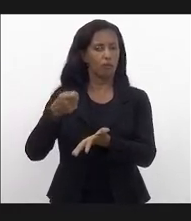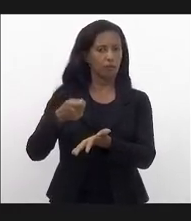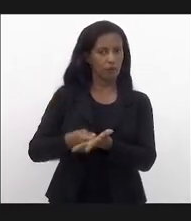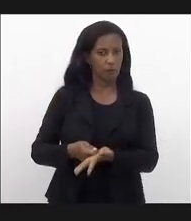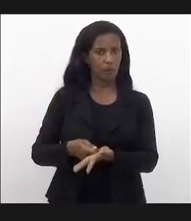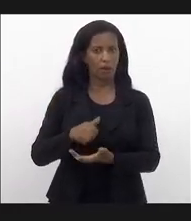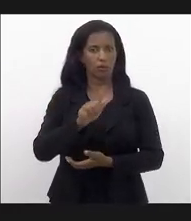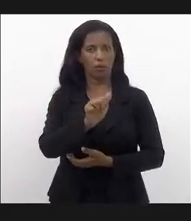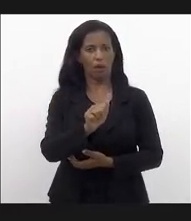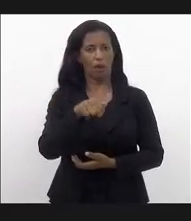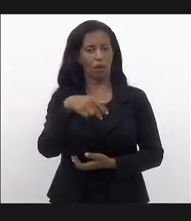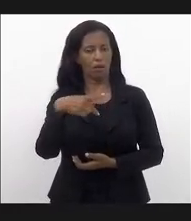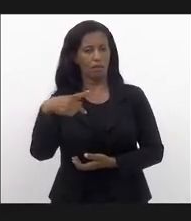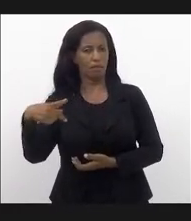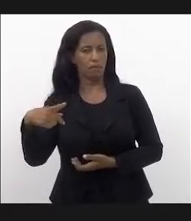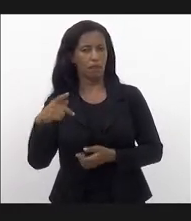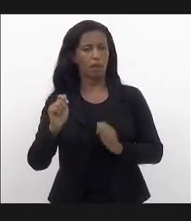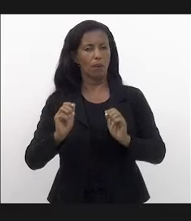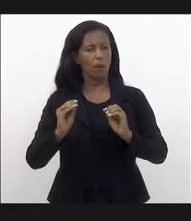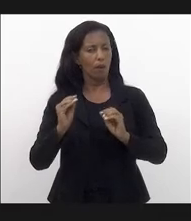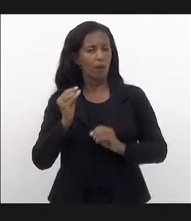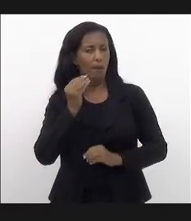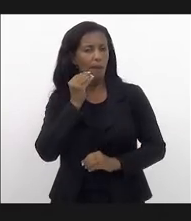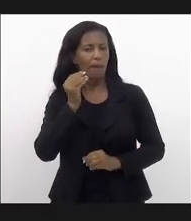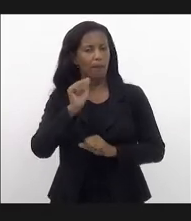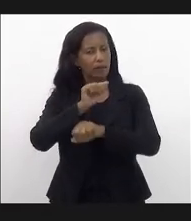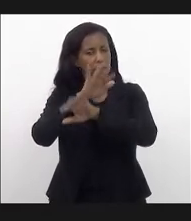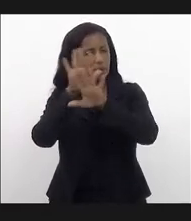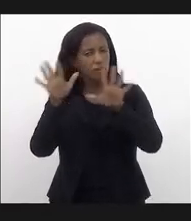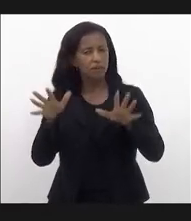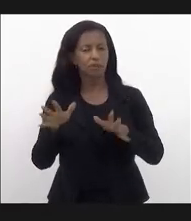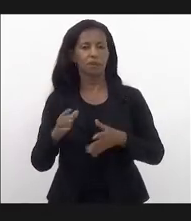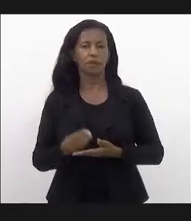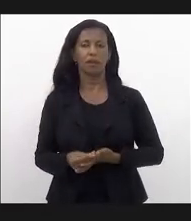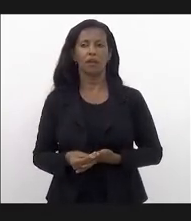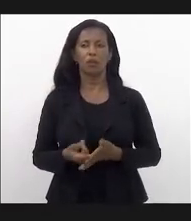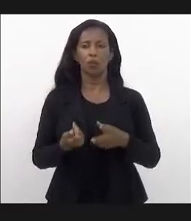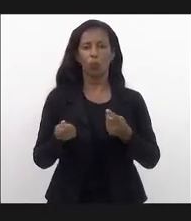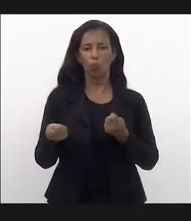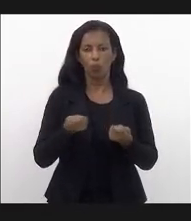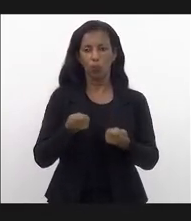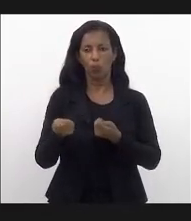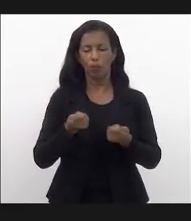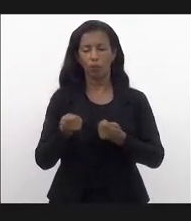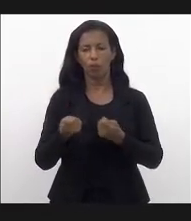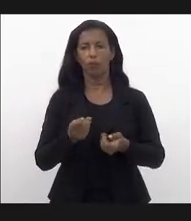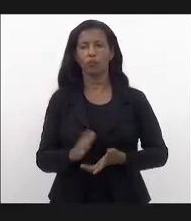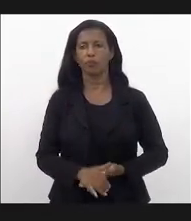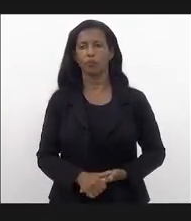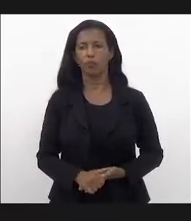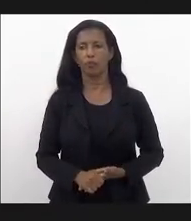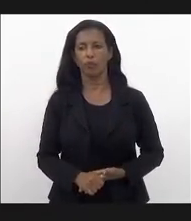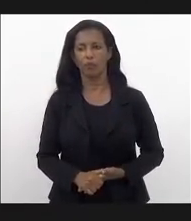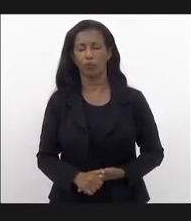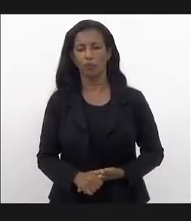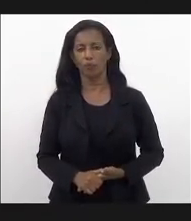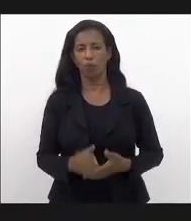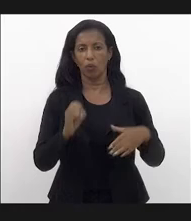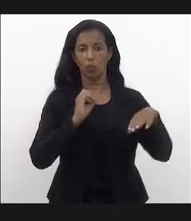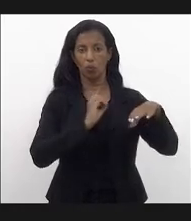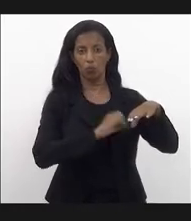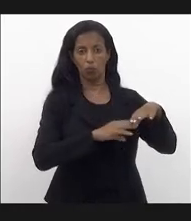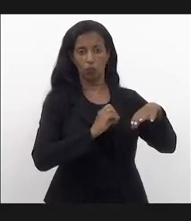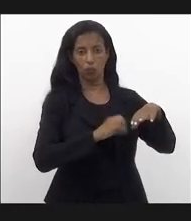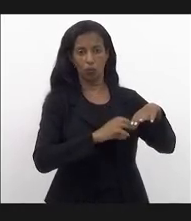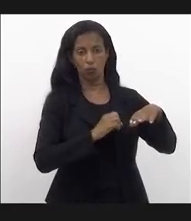a ANP para que houvesse mais transparência na questão do controle do fundo de